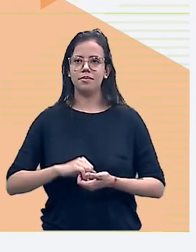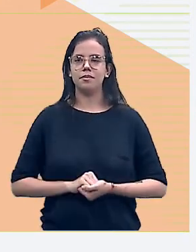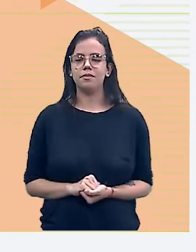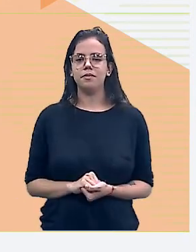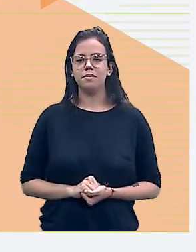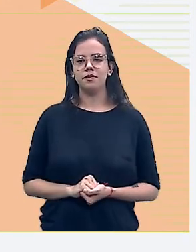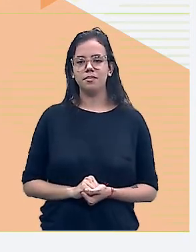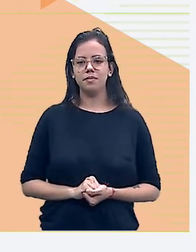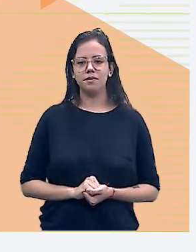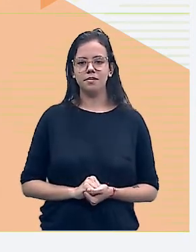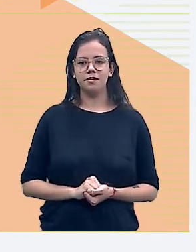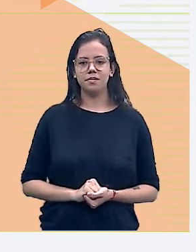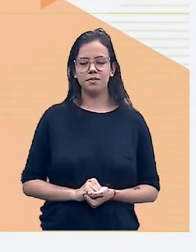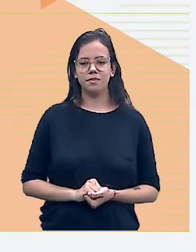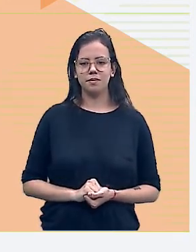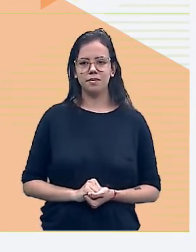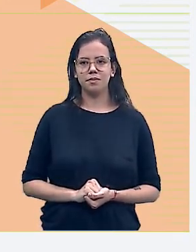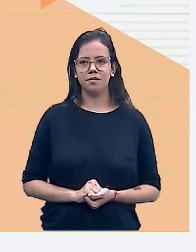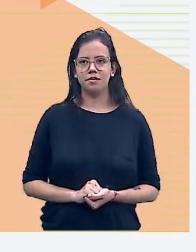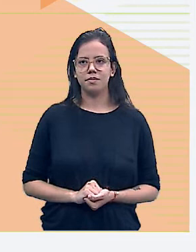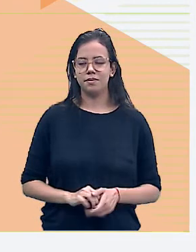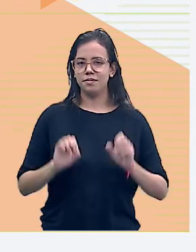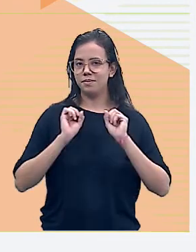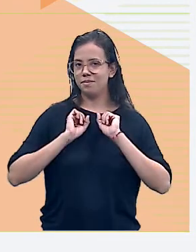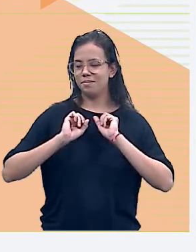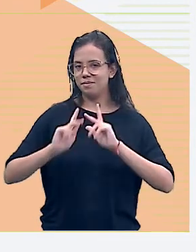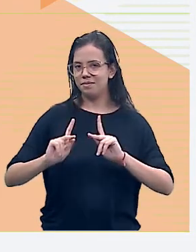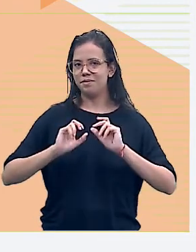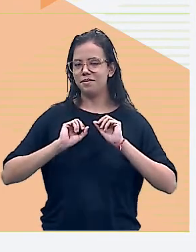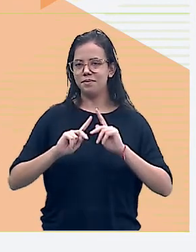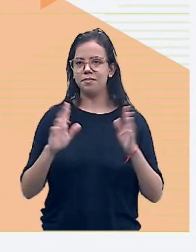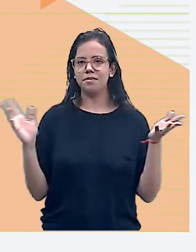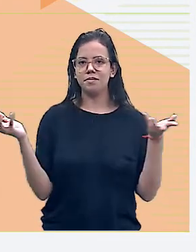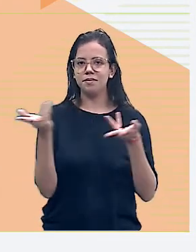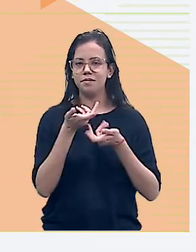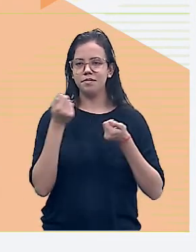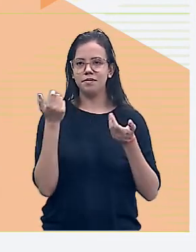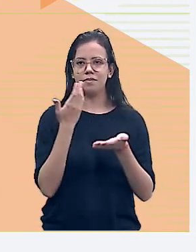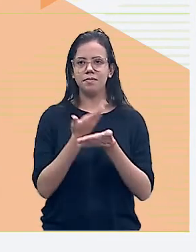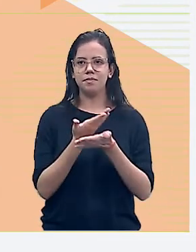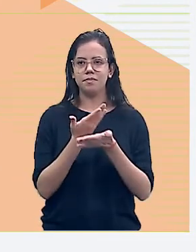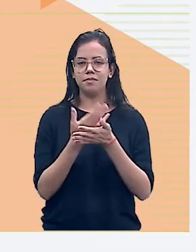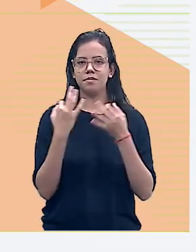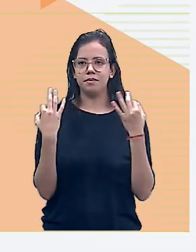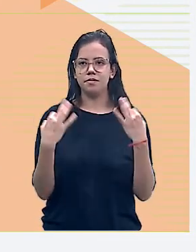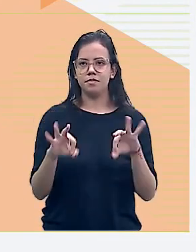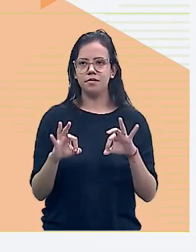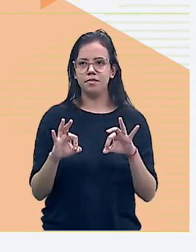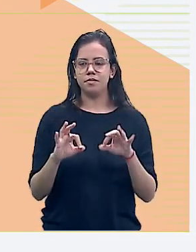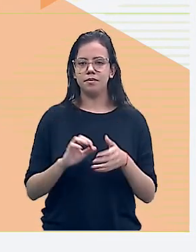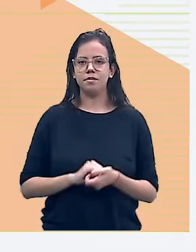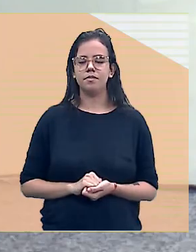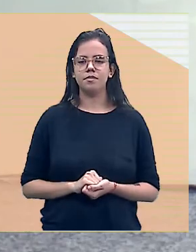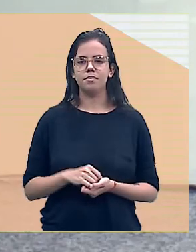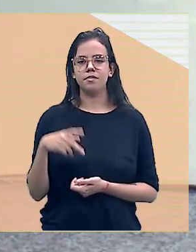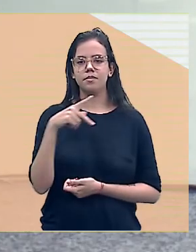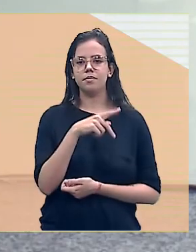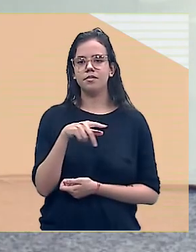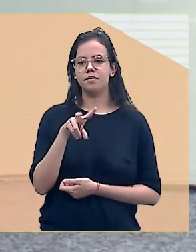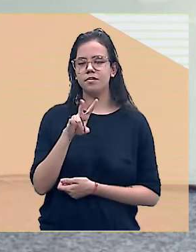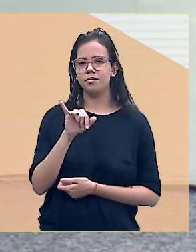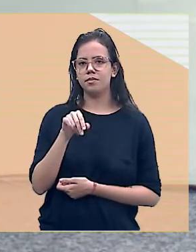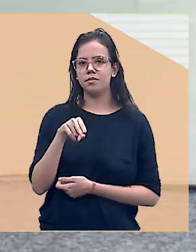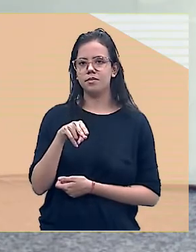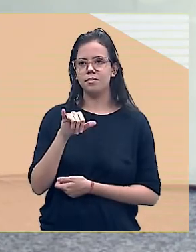beleza beleza beleza maravilha de aula tá certo mestre Vinícius